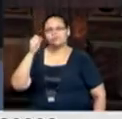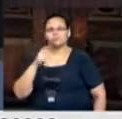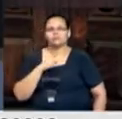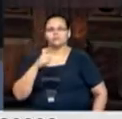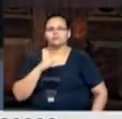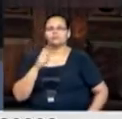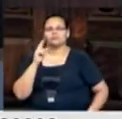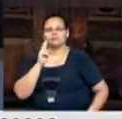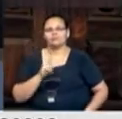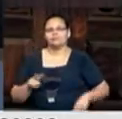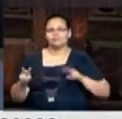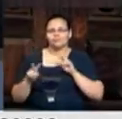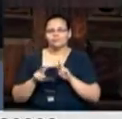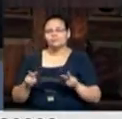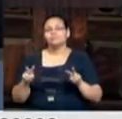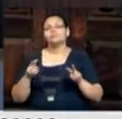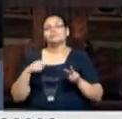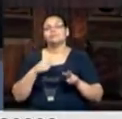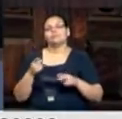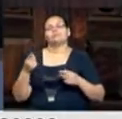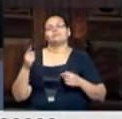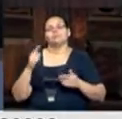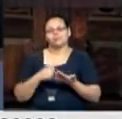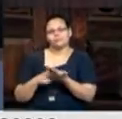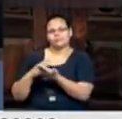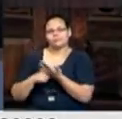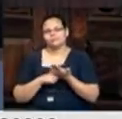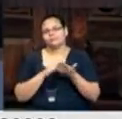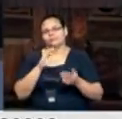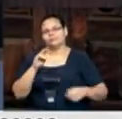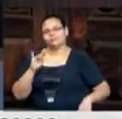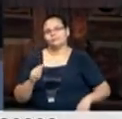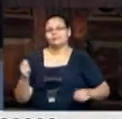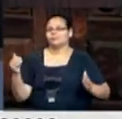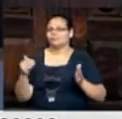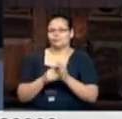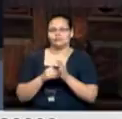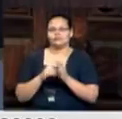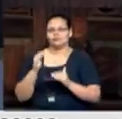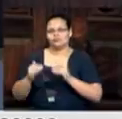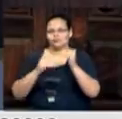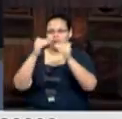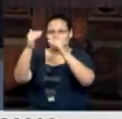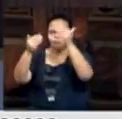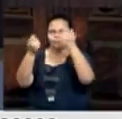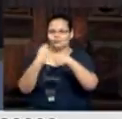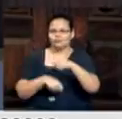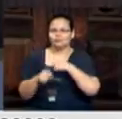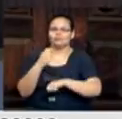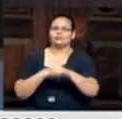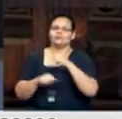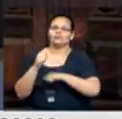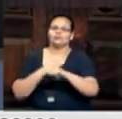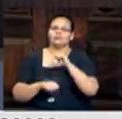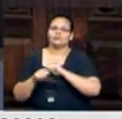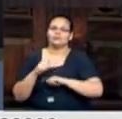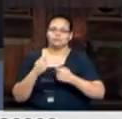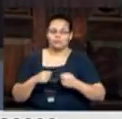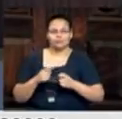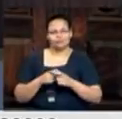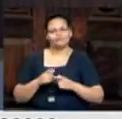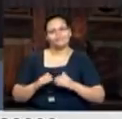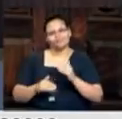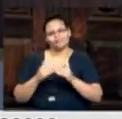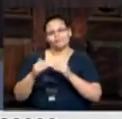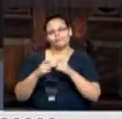essa visão e esse compromisso que temos do senador Marcelo Crivella. E por último, desenvolvimento econômico. Nossa cidade tem que voltar a crescer,